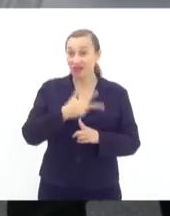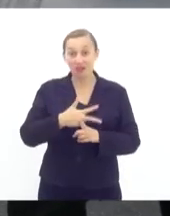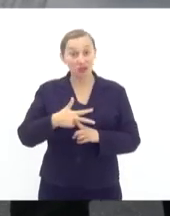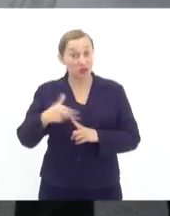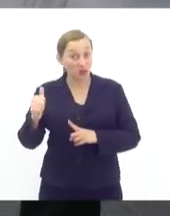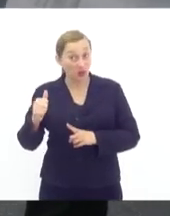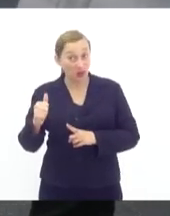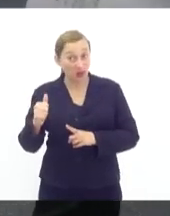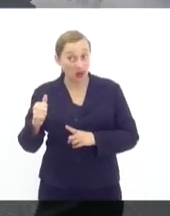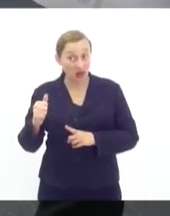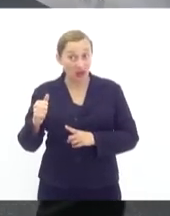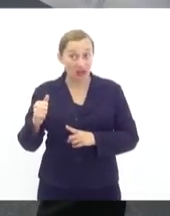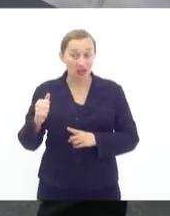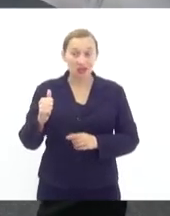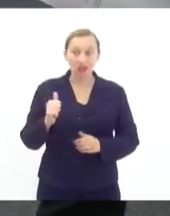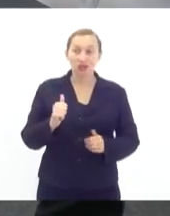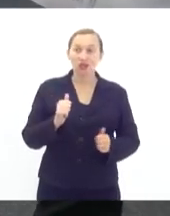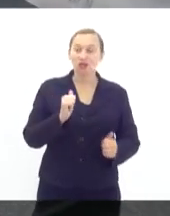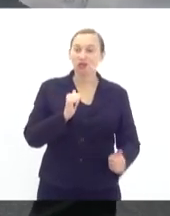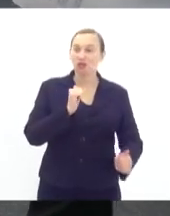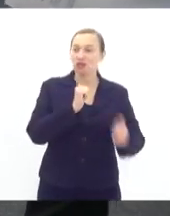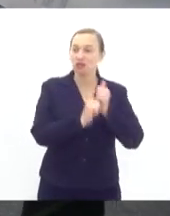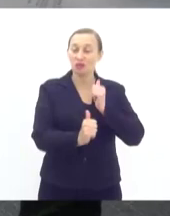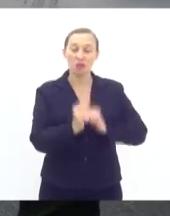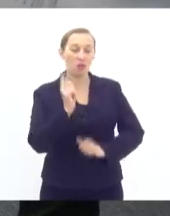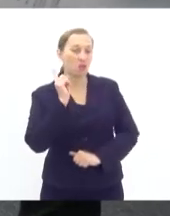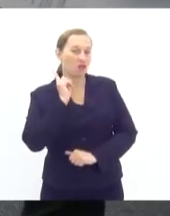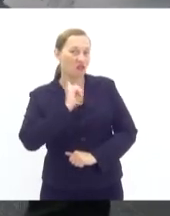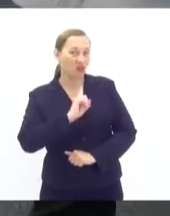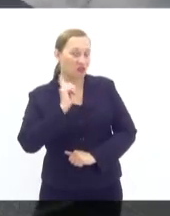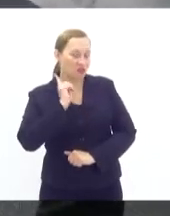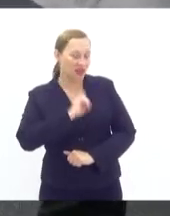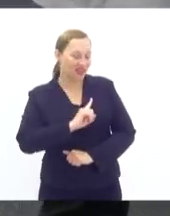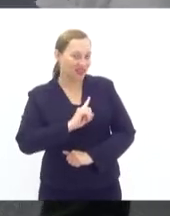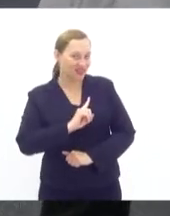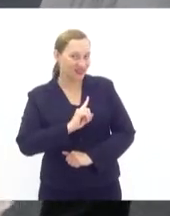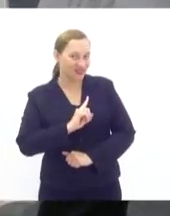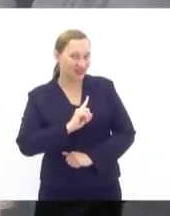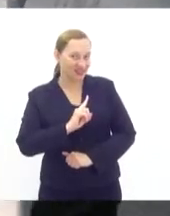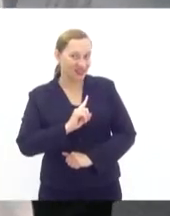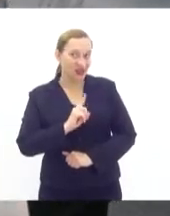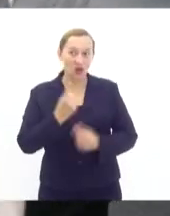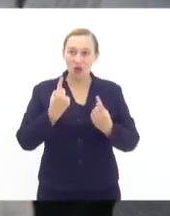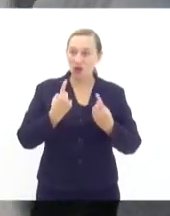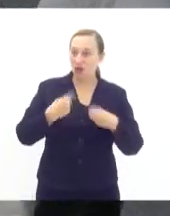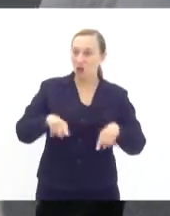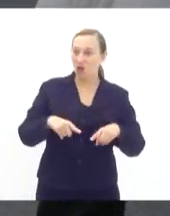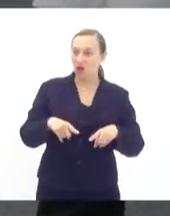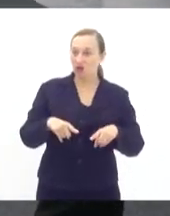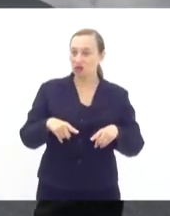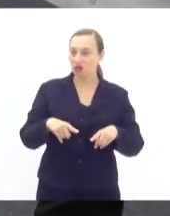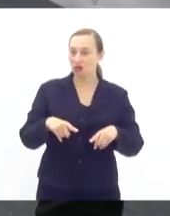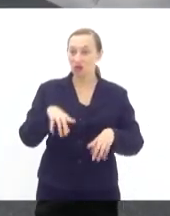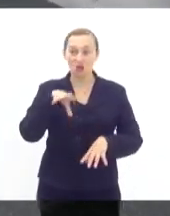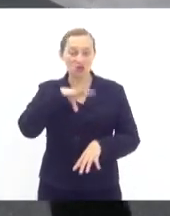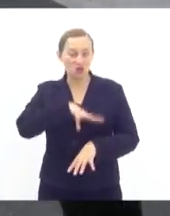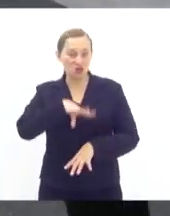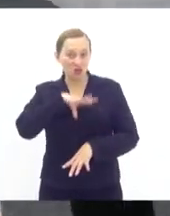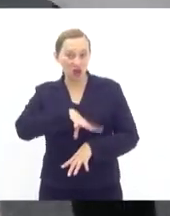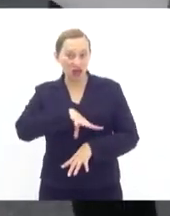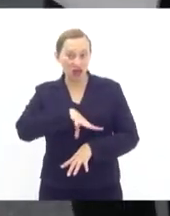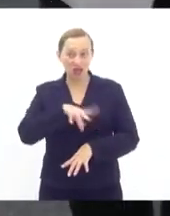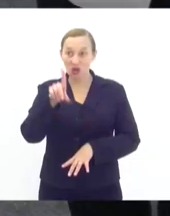do Clube de Regatas Flamengo né contra o glorioso Vasco da Gama